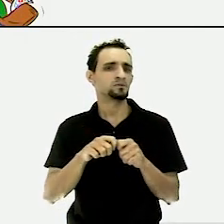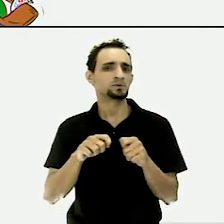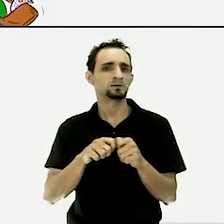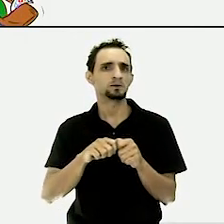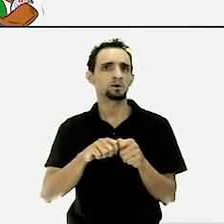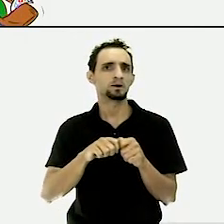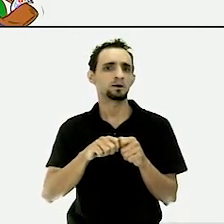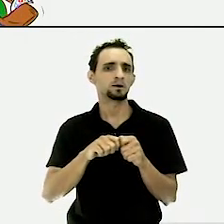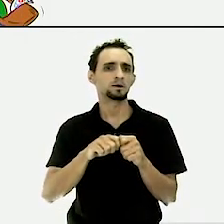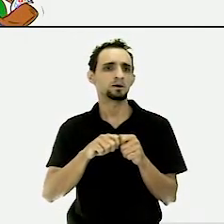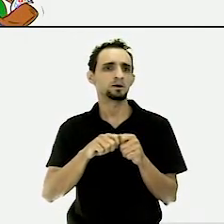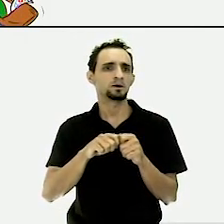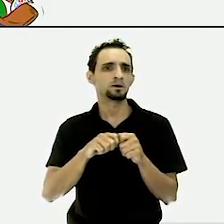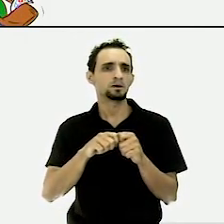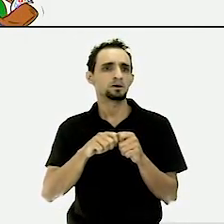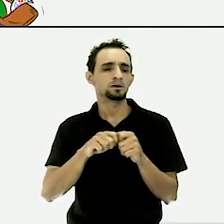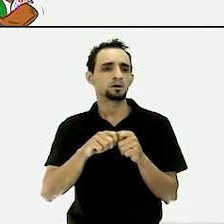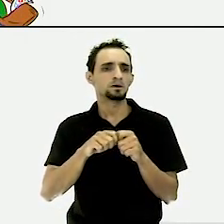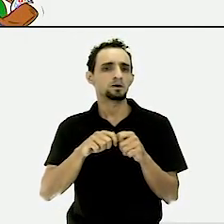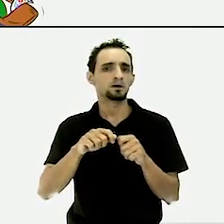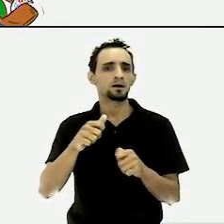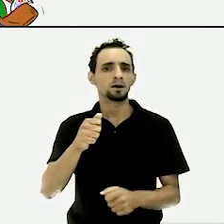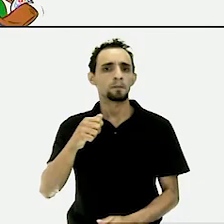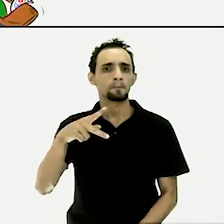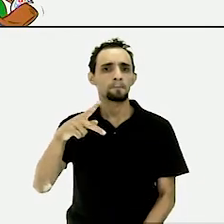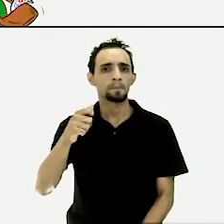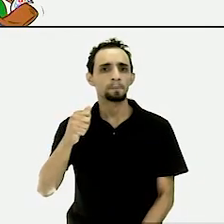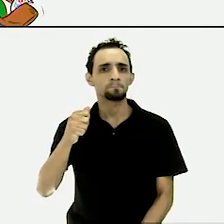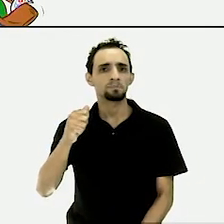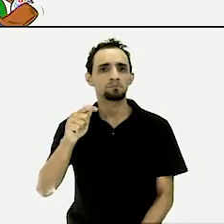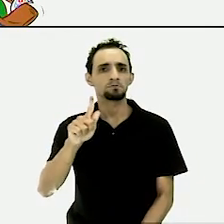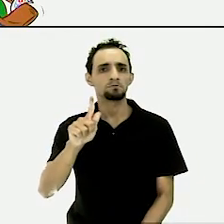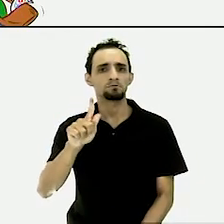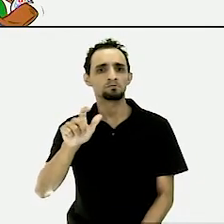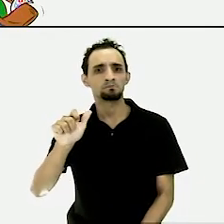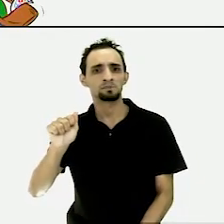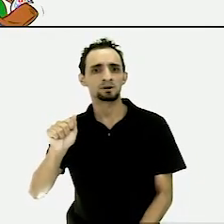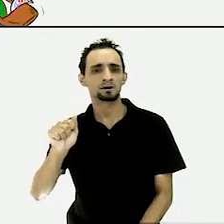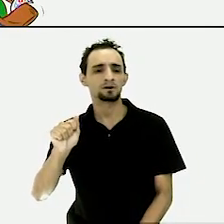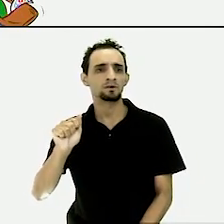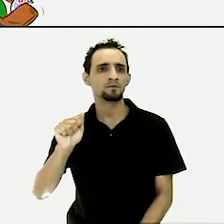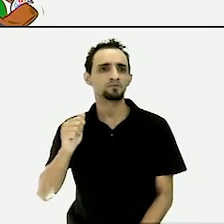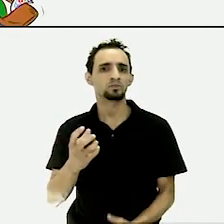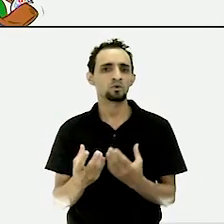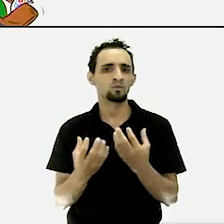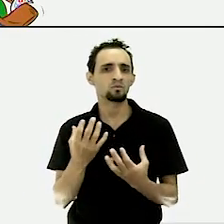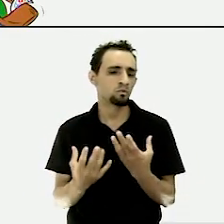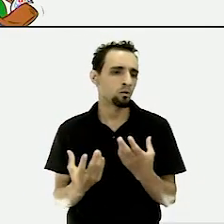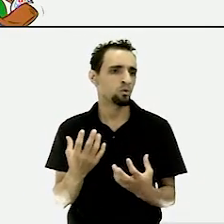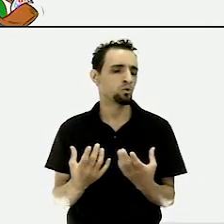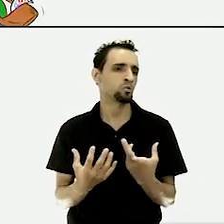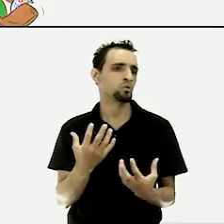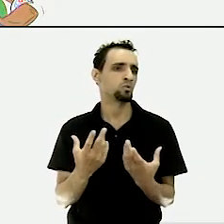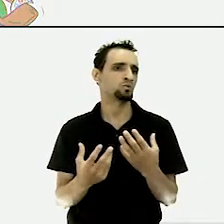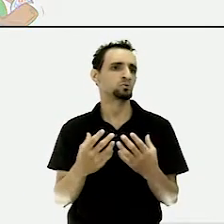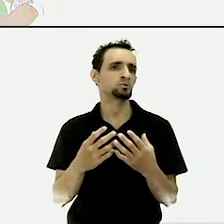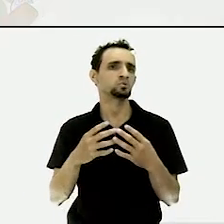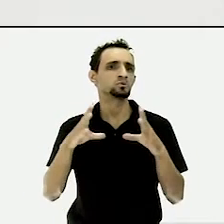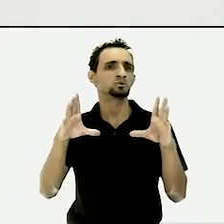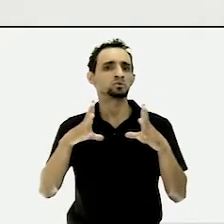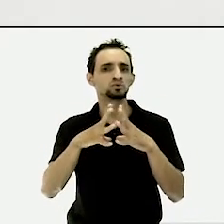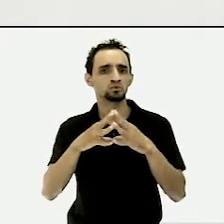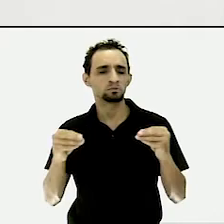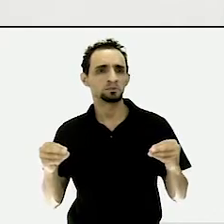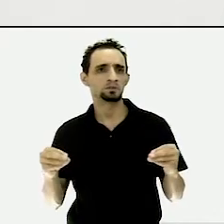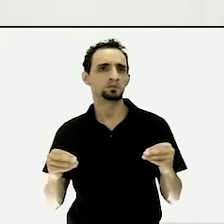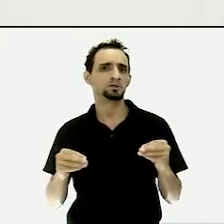liberação do Corpo de Bombeiros de Bauru, que eu acho um absurdo, porque todas as despesas do Corpo de Bombeiros são bancadas pelo município. Então, para